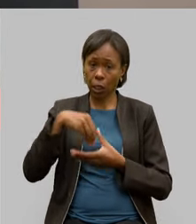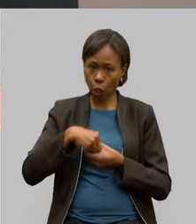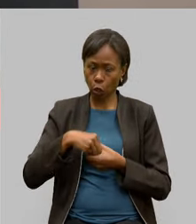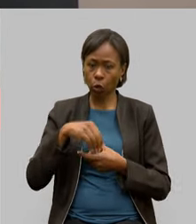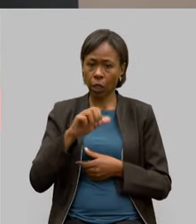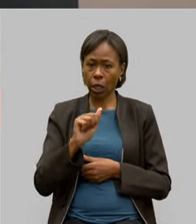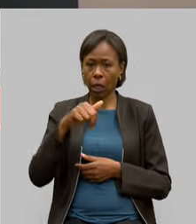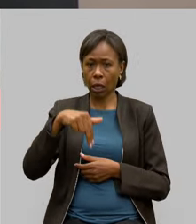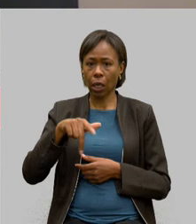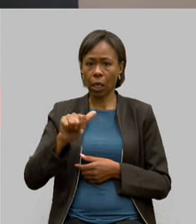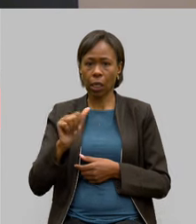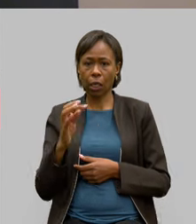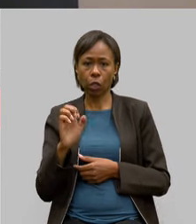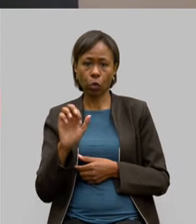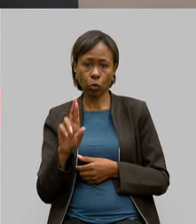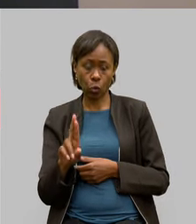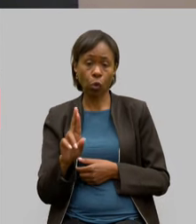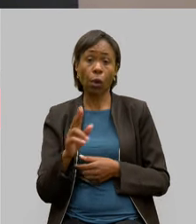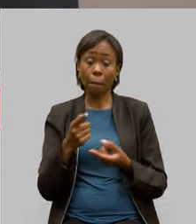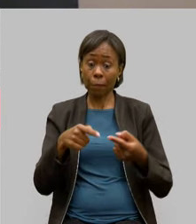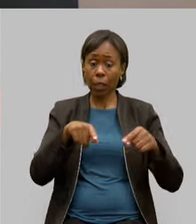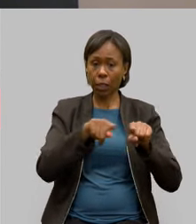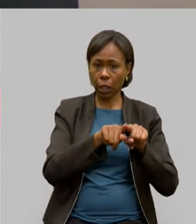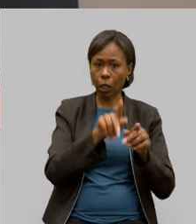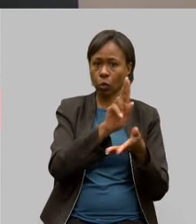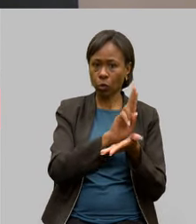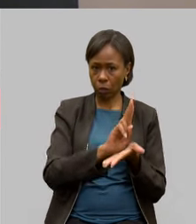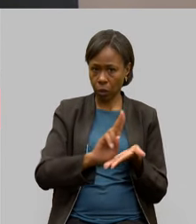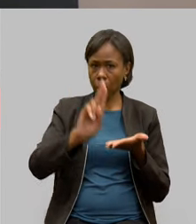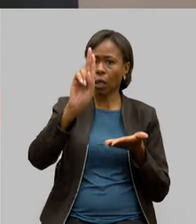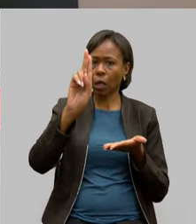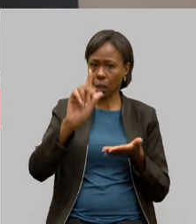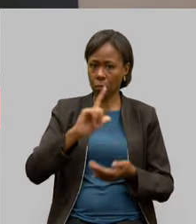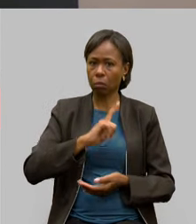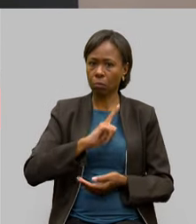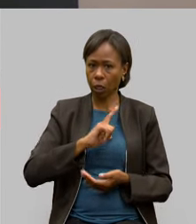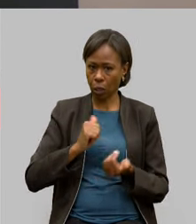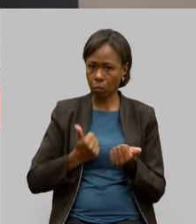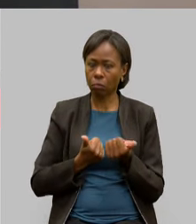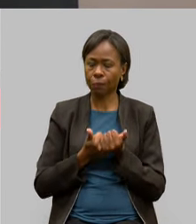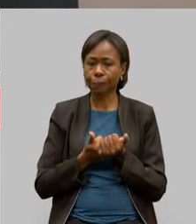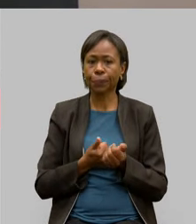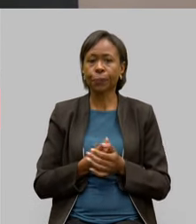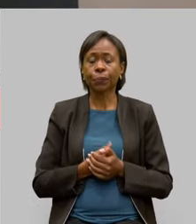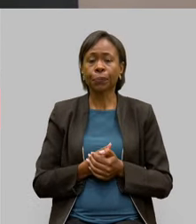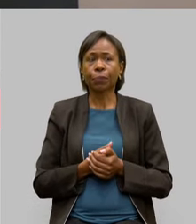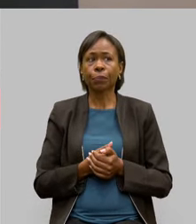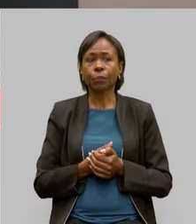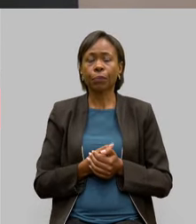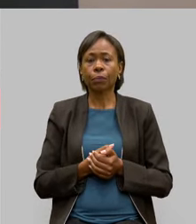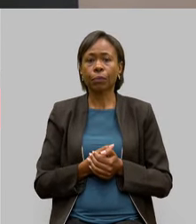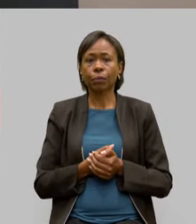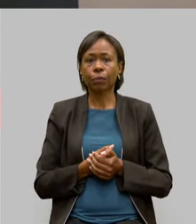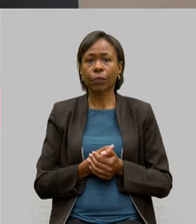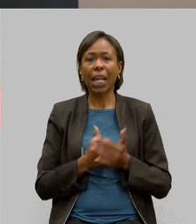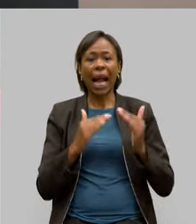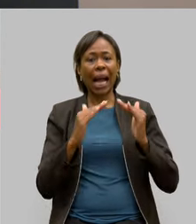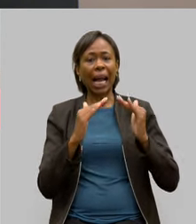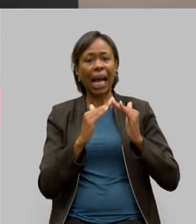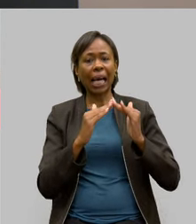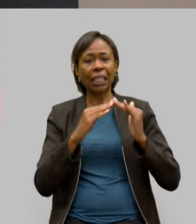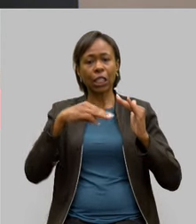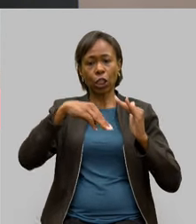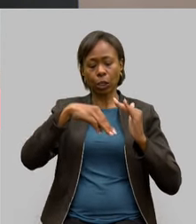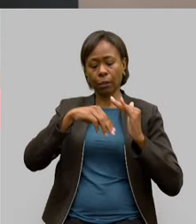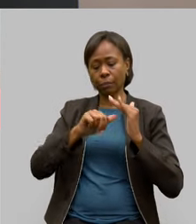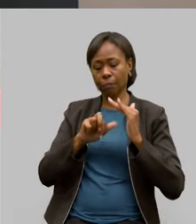universidades federais de apoio interesse de parcerias e temos eh parceria com a casa de Maria que é uma